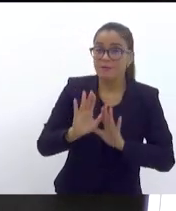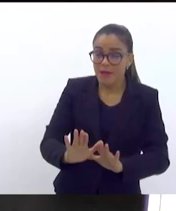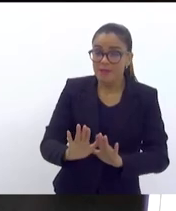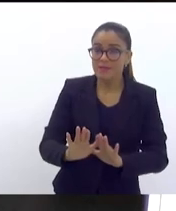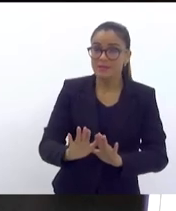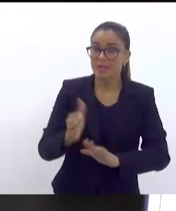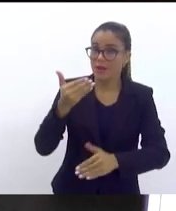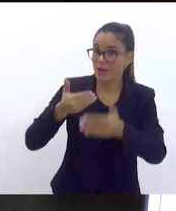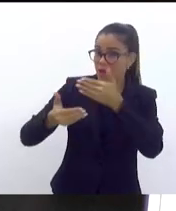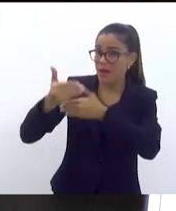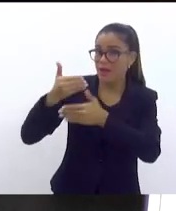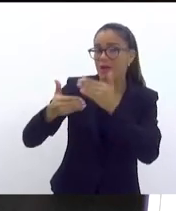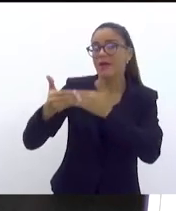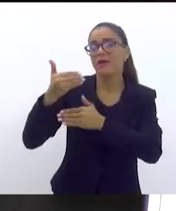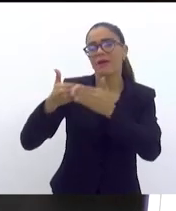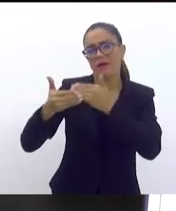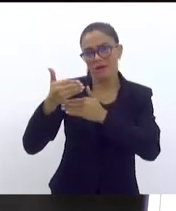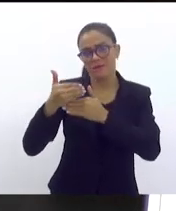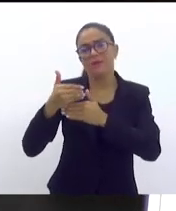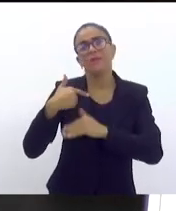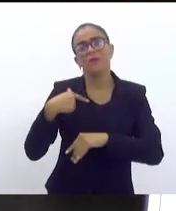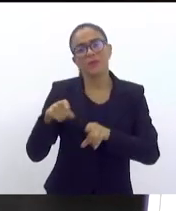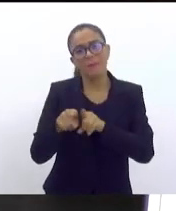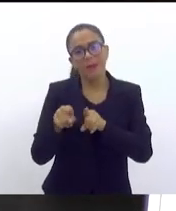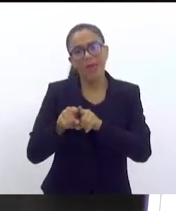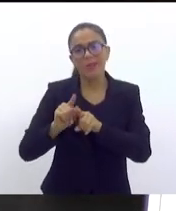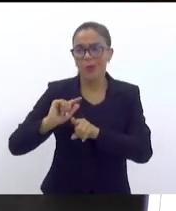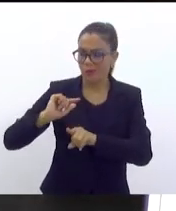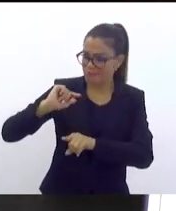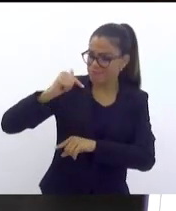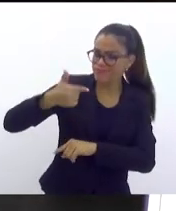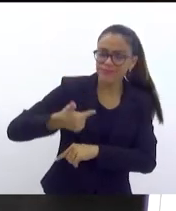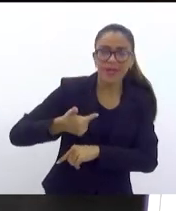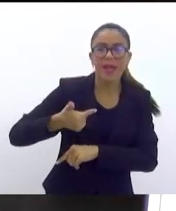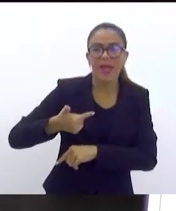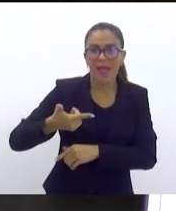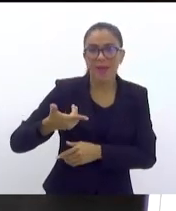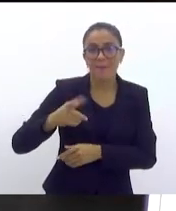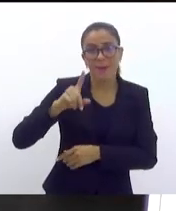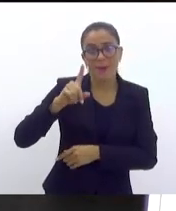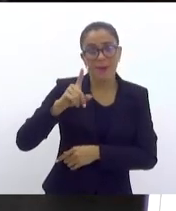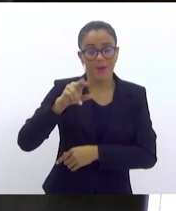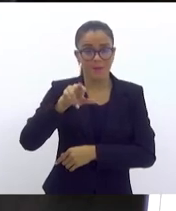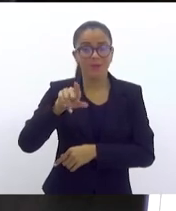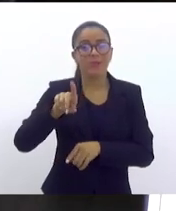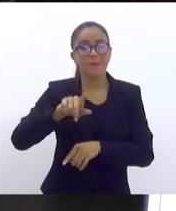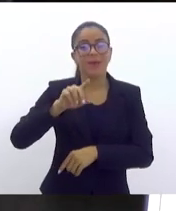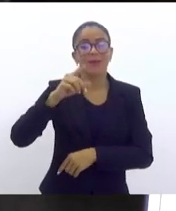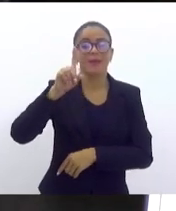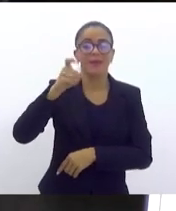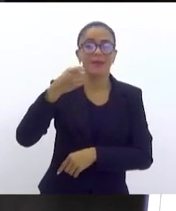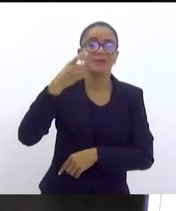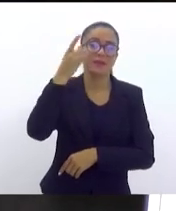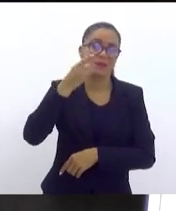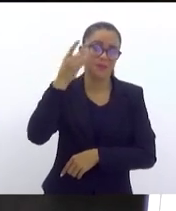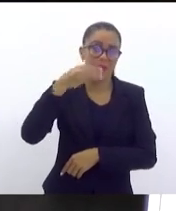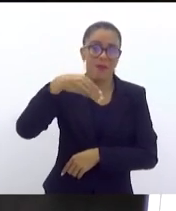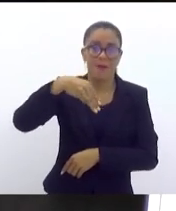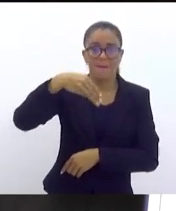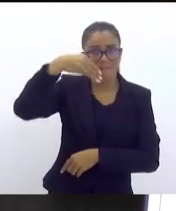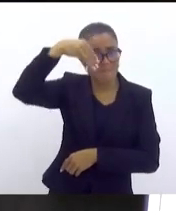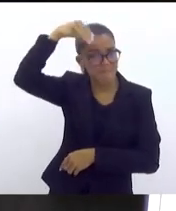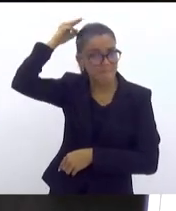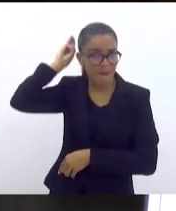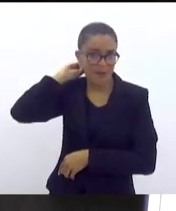de maneira de alguma forma eu também tô sucedendo meu irmão Márcio Pacheco que foi deputado por essa nesta casa durante três anos foi presidente da frente